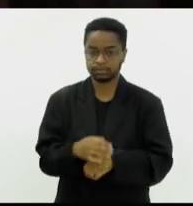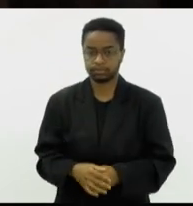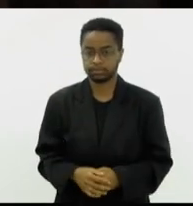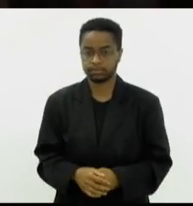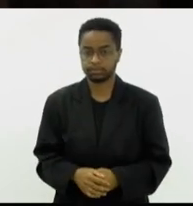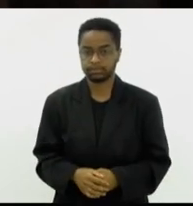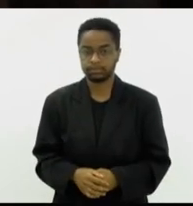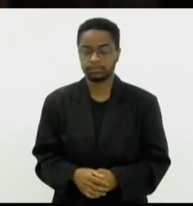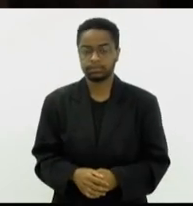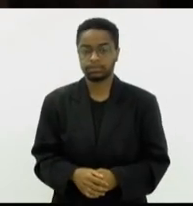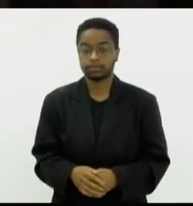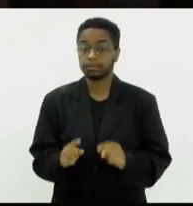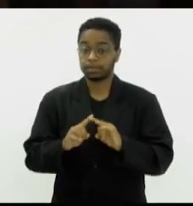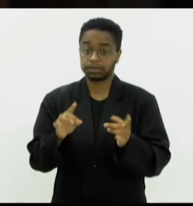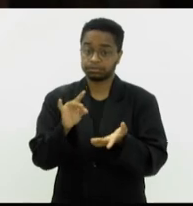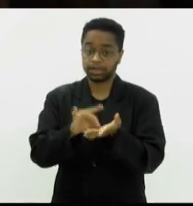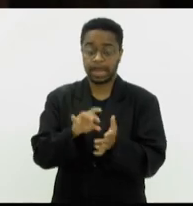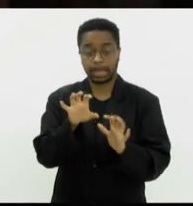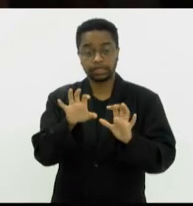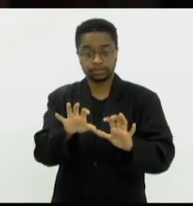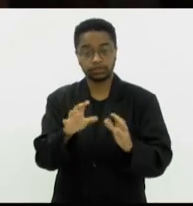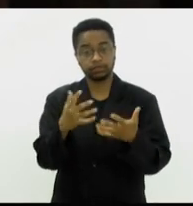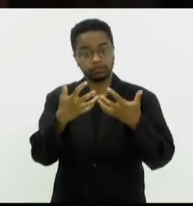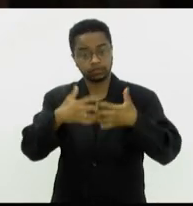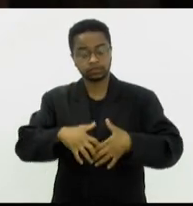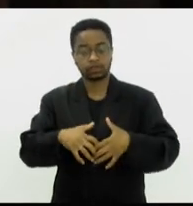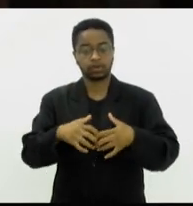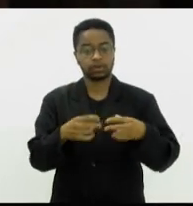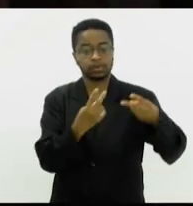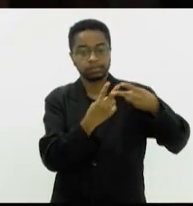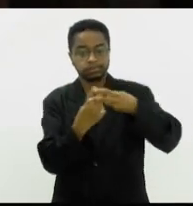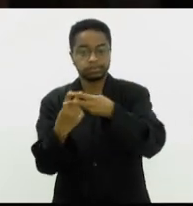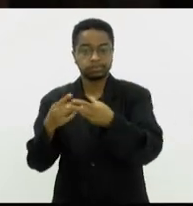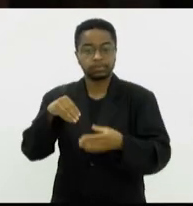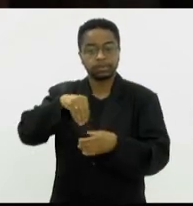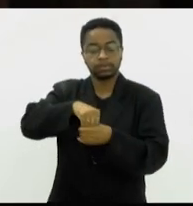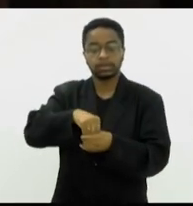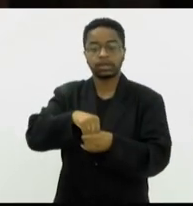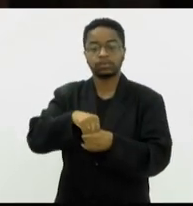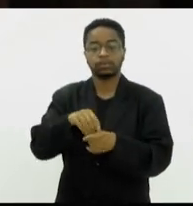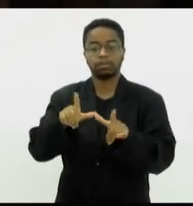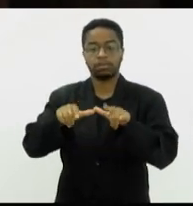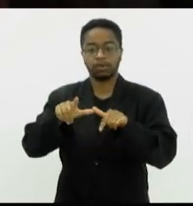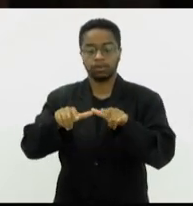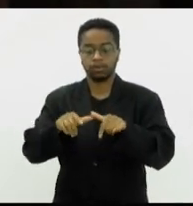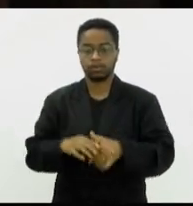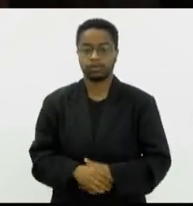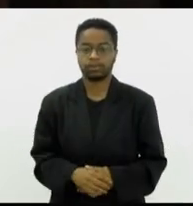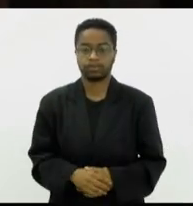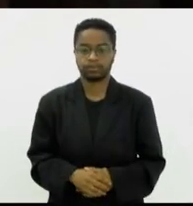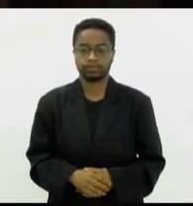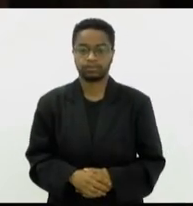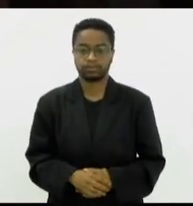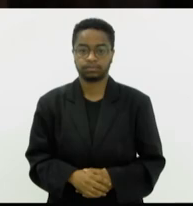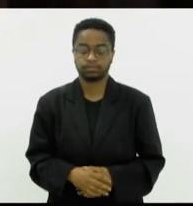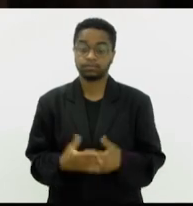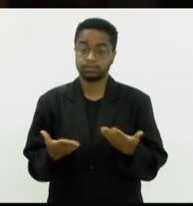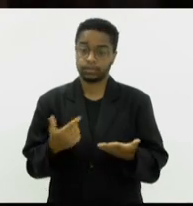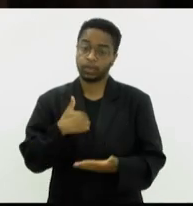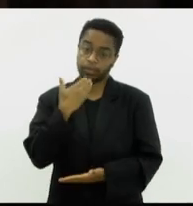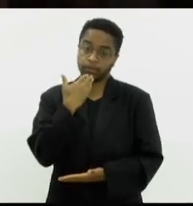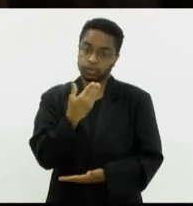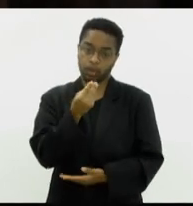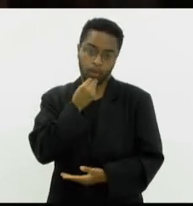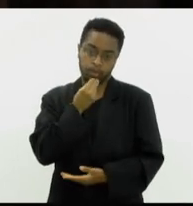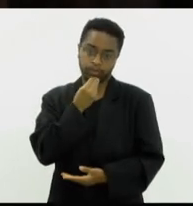essa é realidade da maioria das unidades dentro do complexo de Bangu eu pedi né Lógico